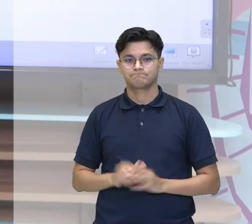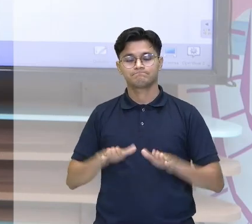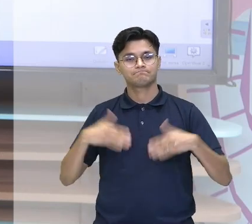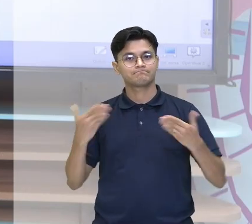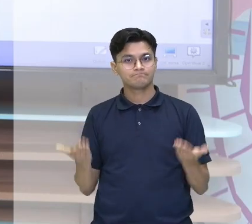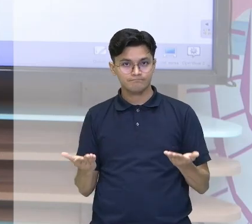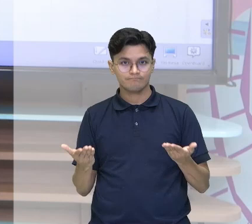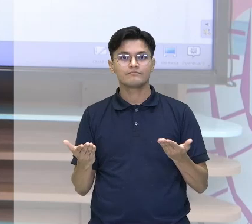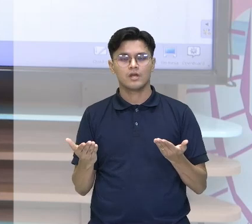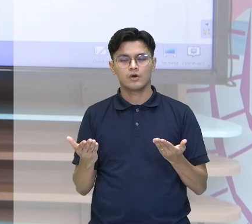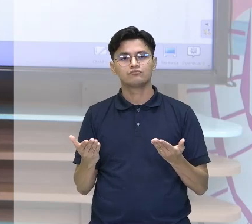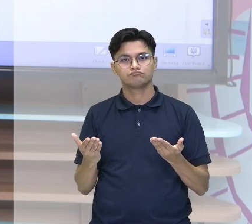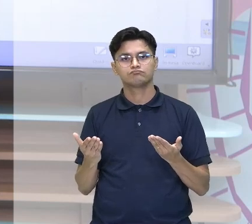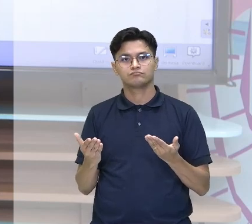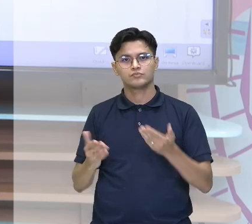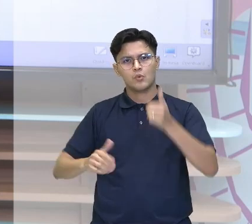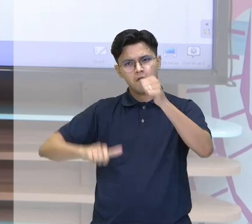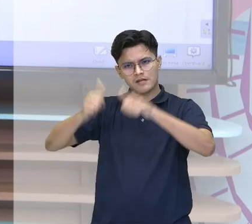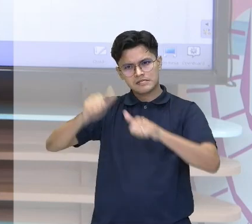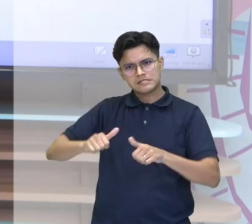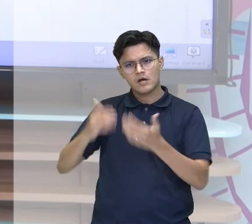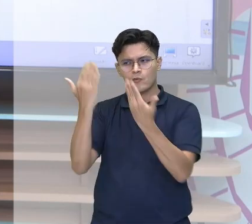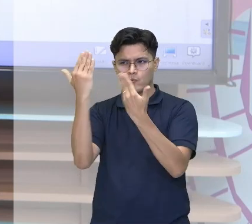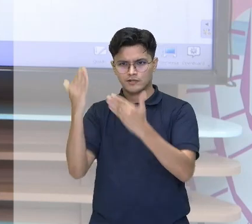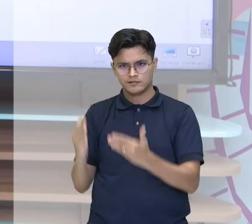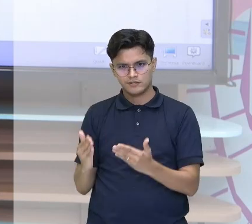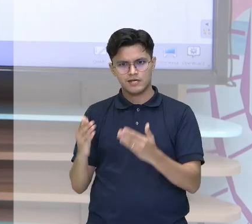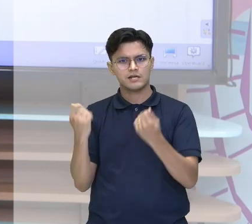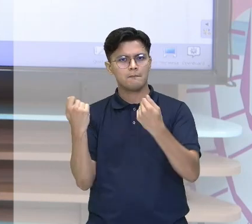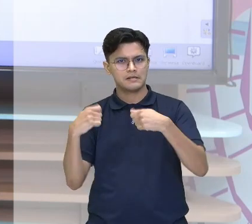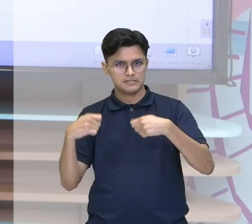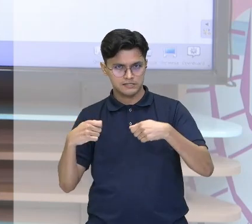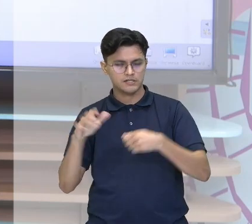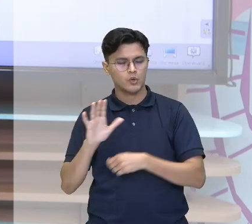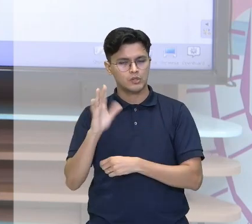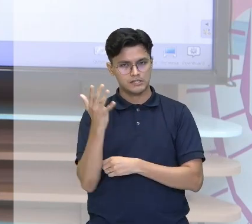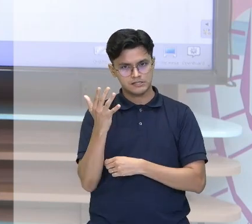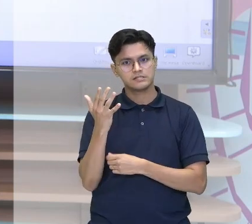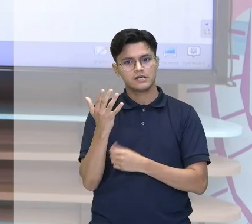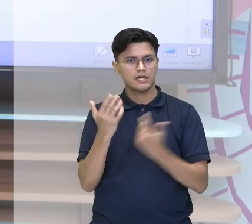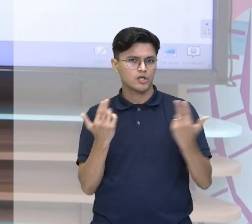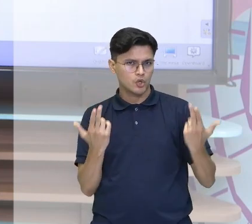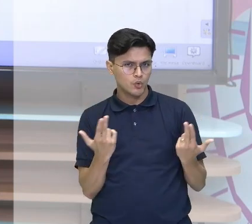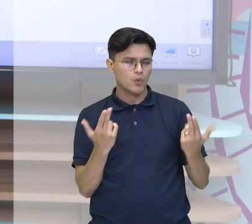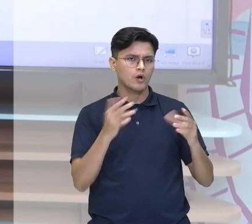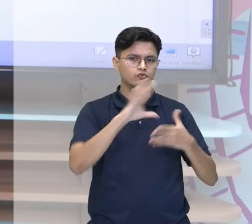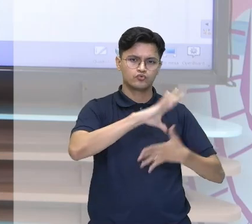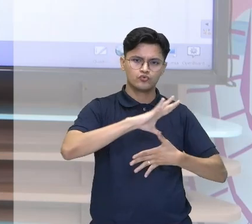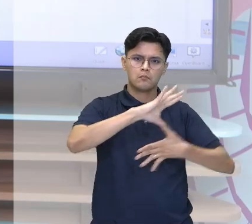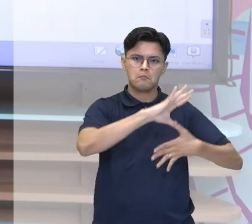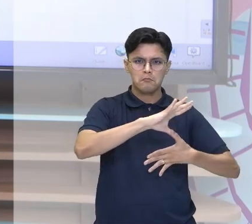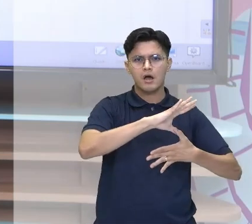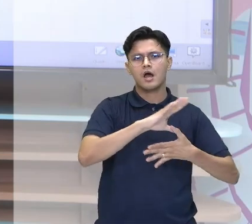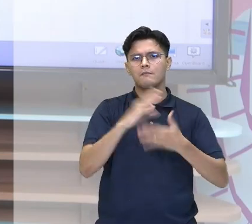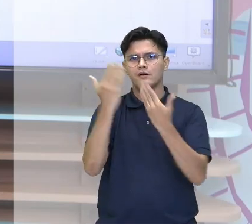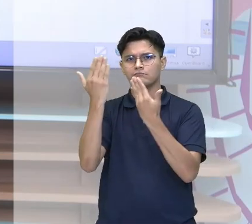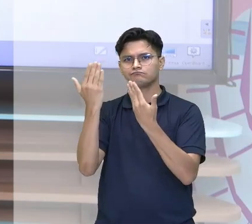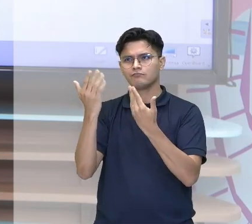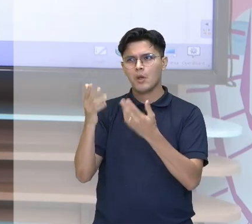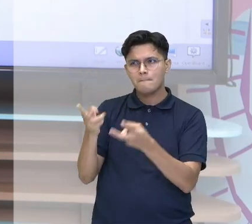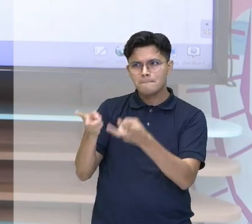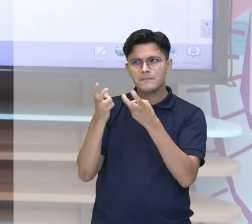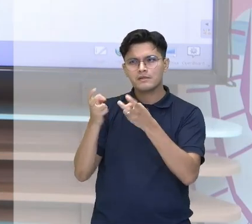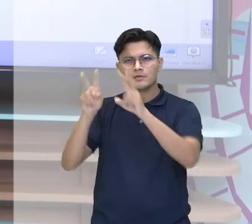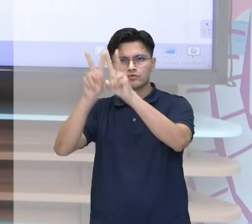essas análises, elas precisam ser feitas, assim como nos mapas, né? Analisando ali o título, verificando as legendas, verificando o tipo